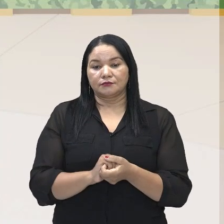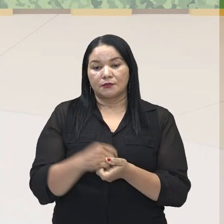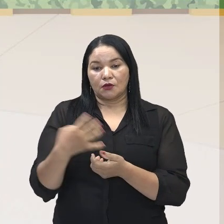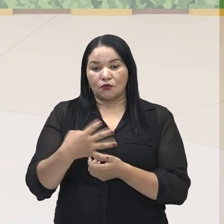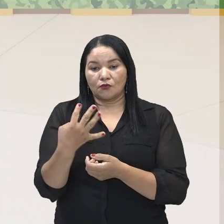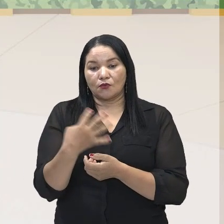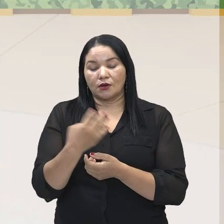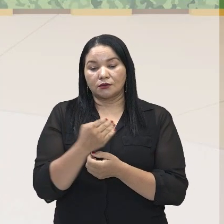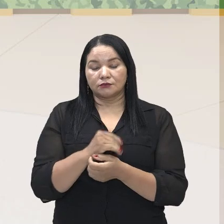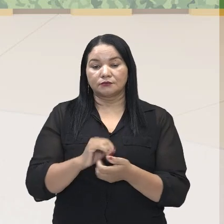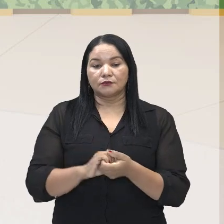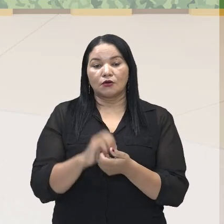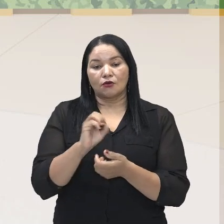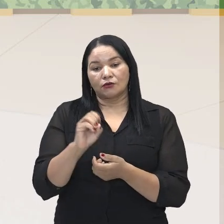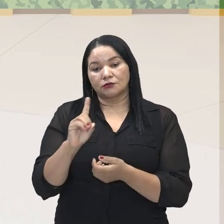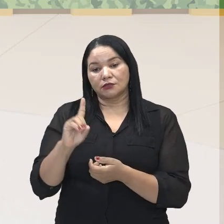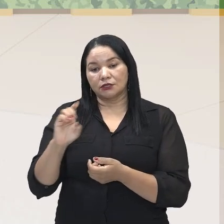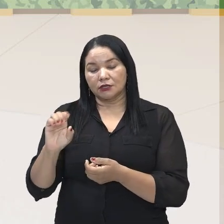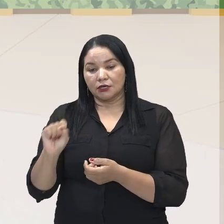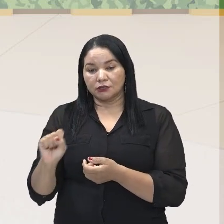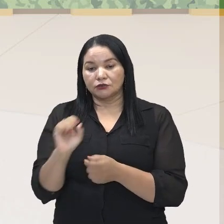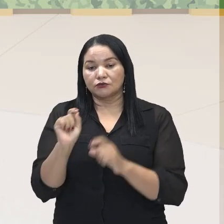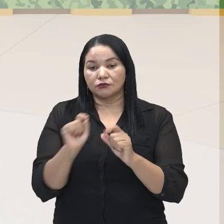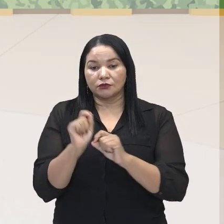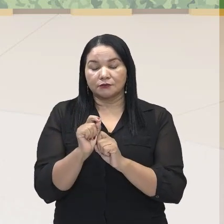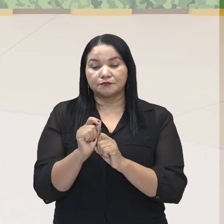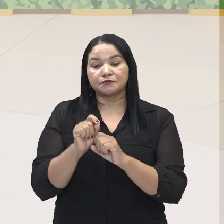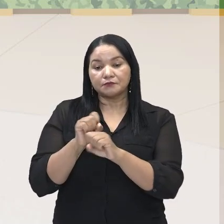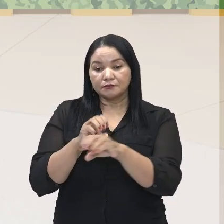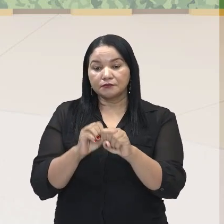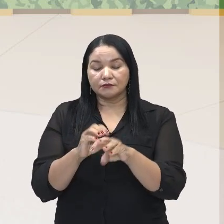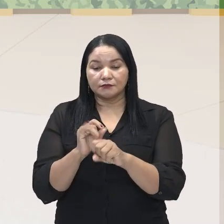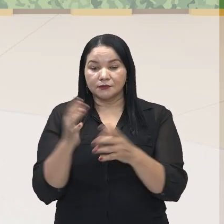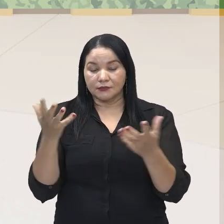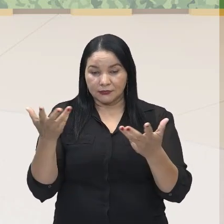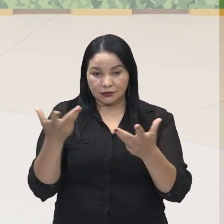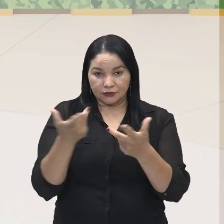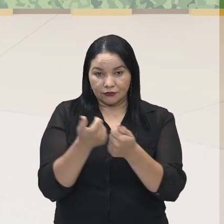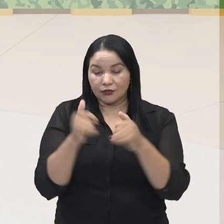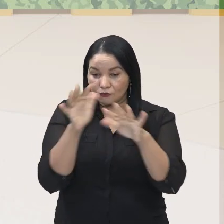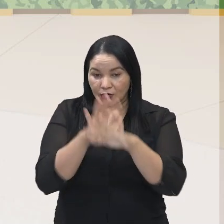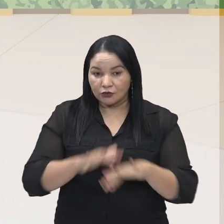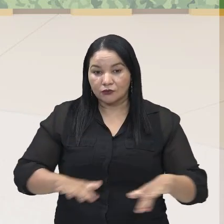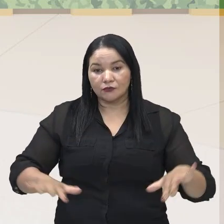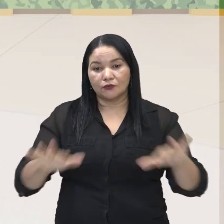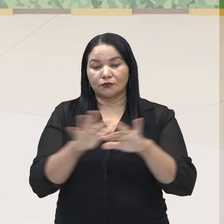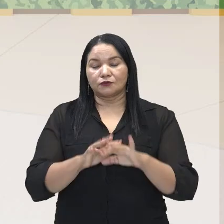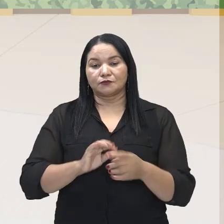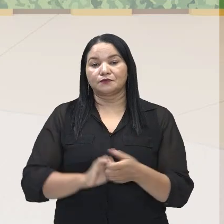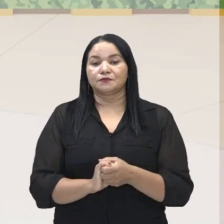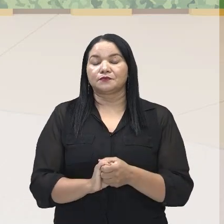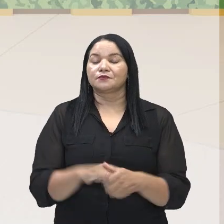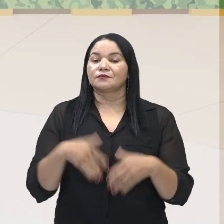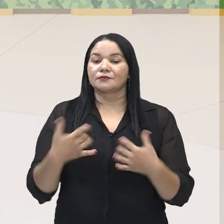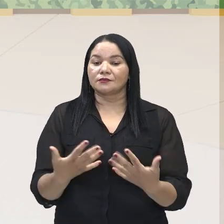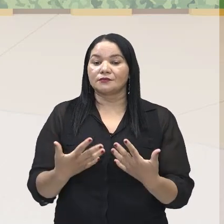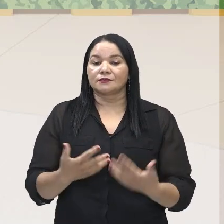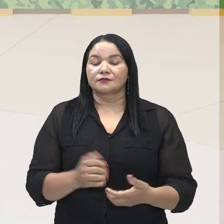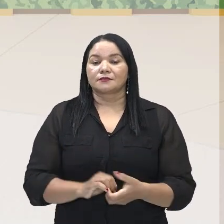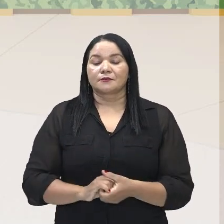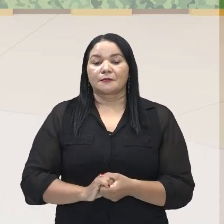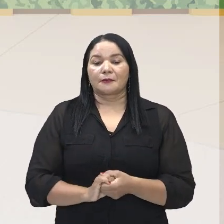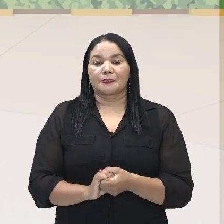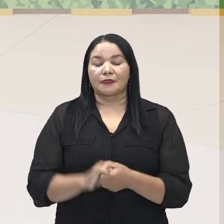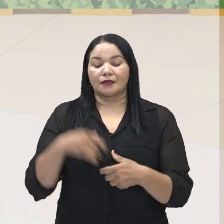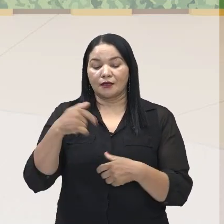desenvolvimento sustentável é a educação de qualidade para todos. Então, claro, não só